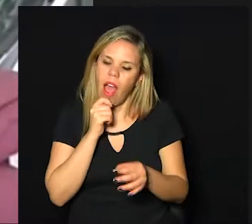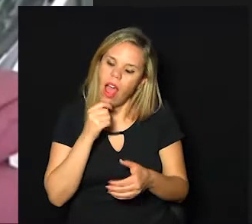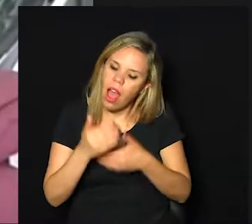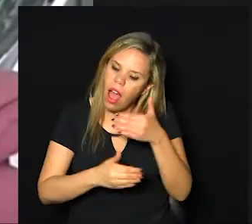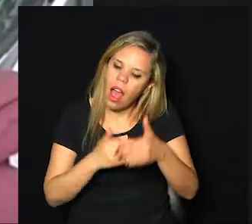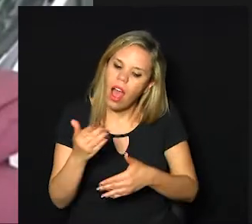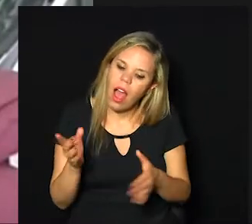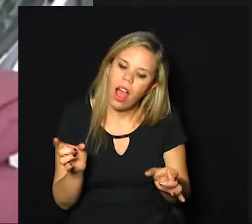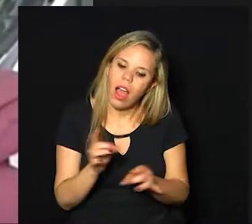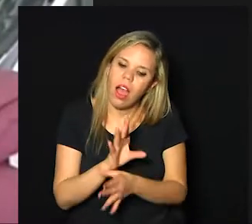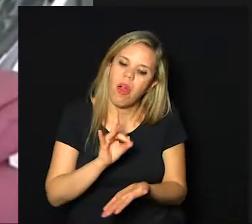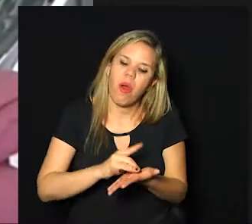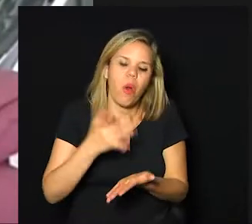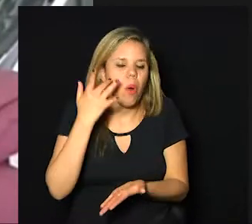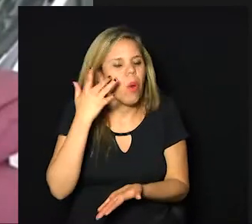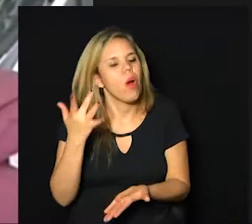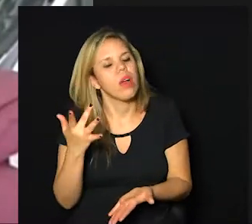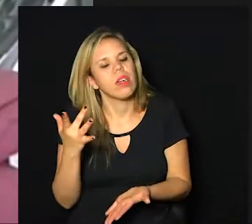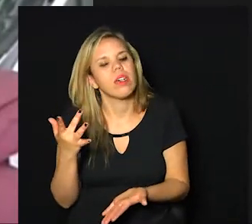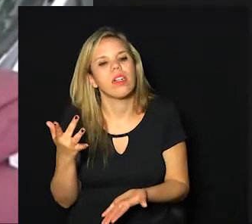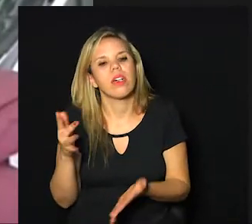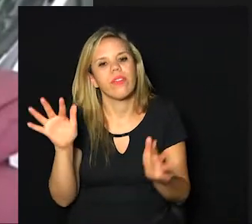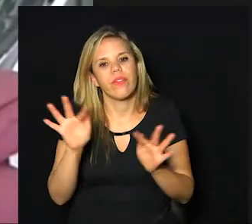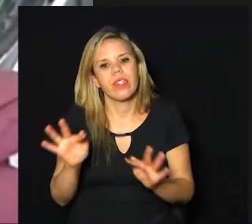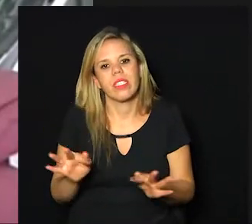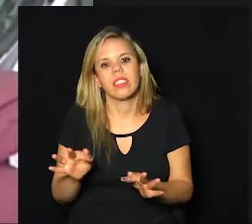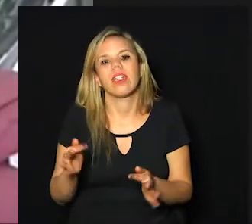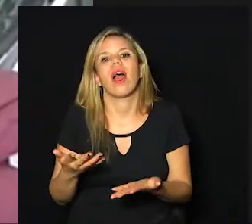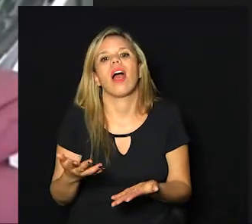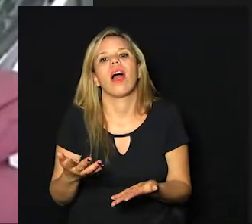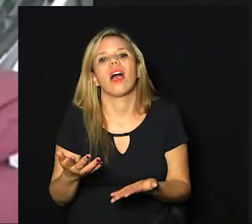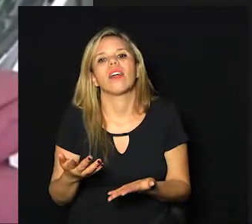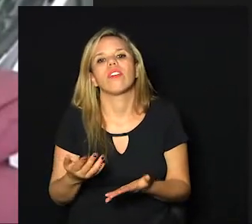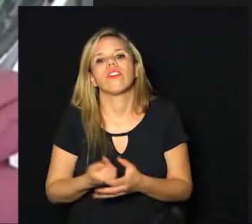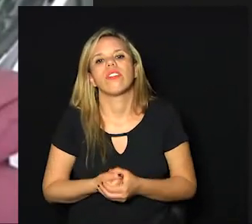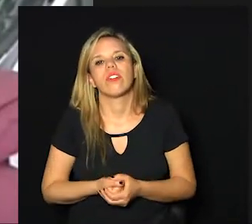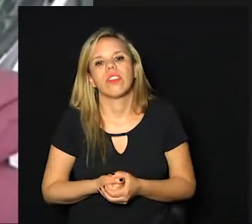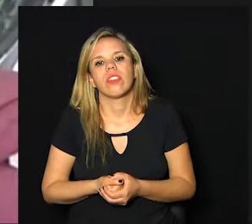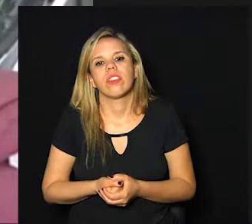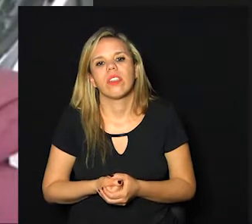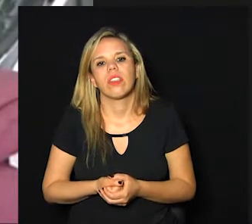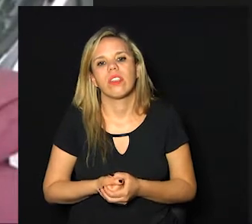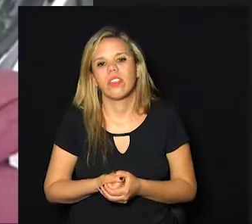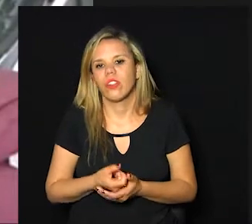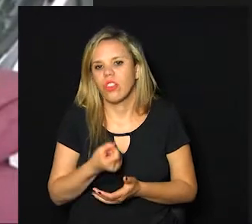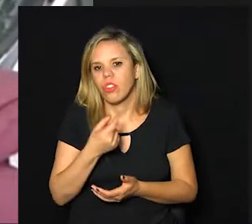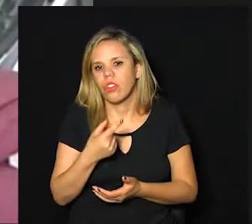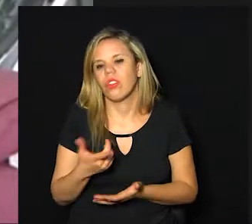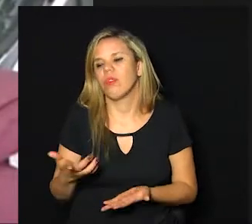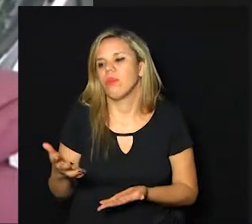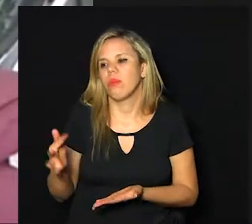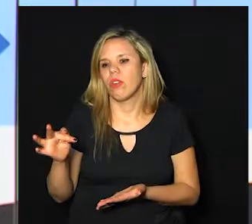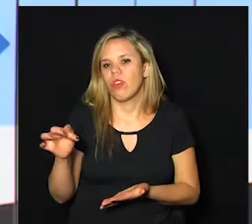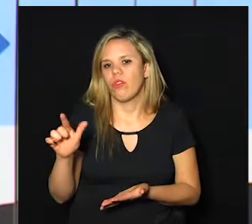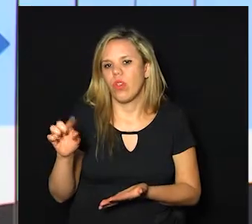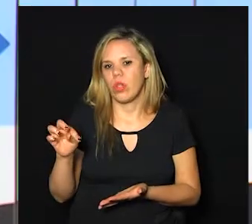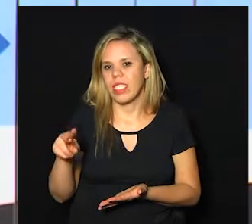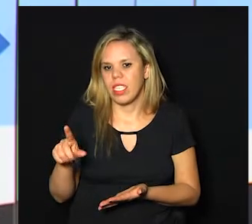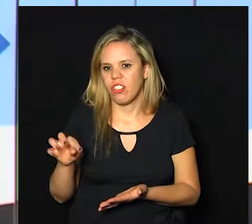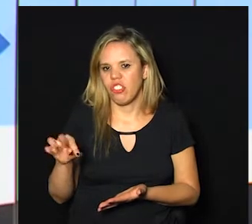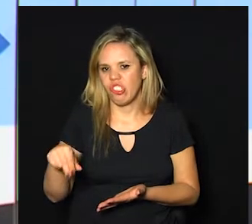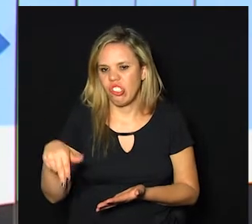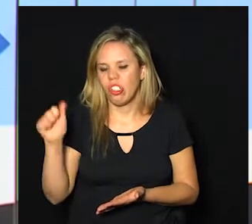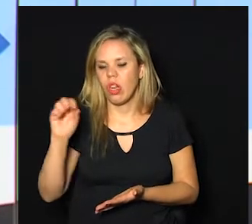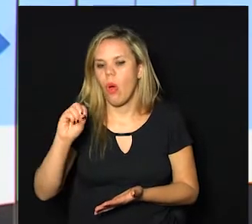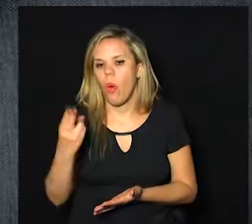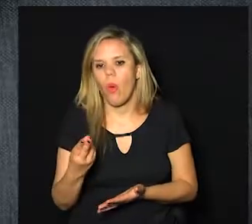é felicidade tóxica da fluoxetina ao coach, né? Porque que as receitas de